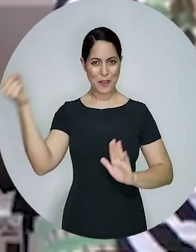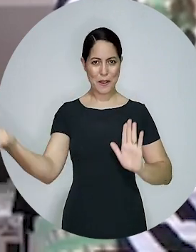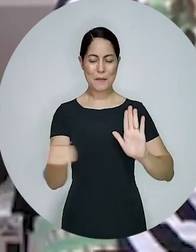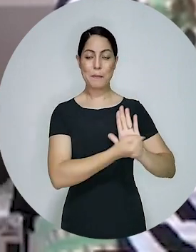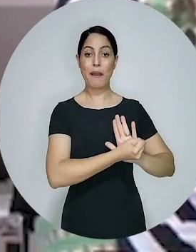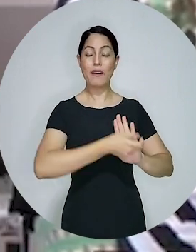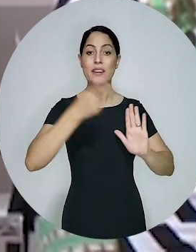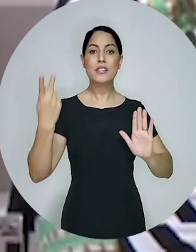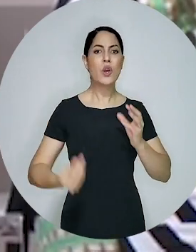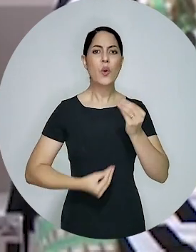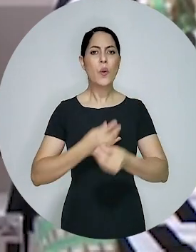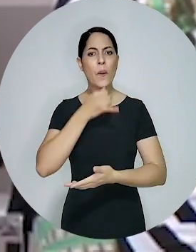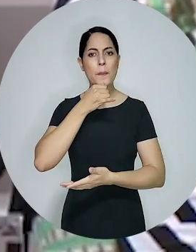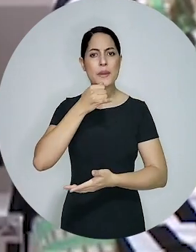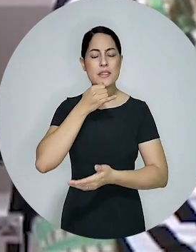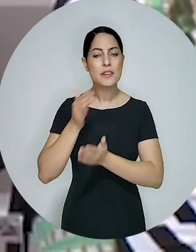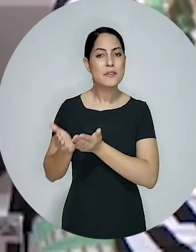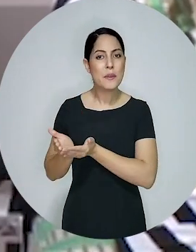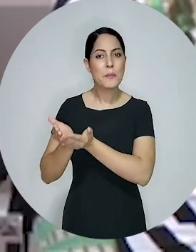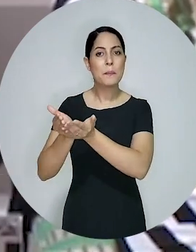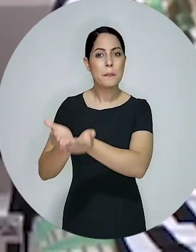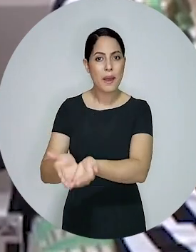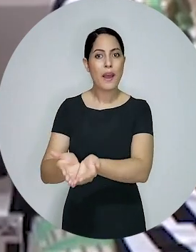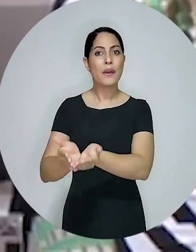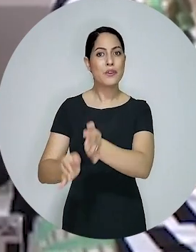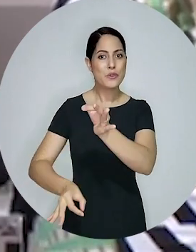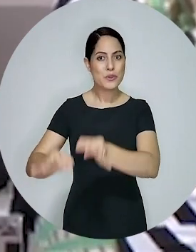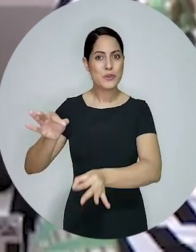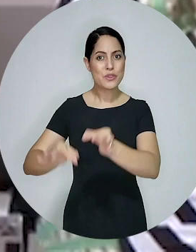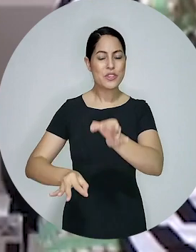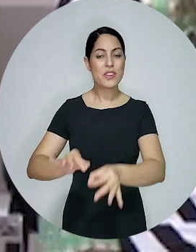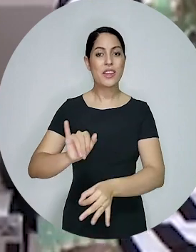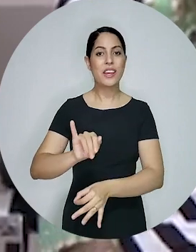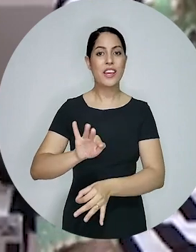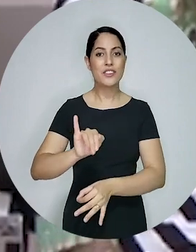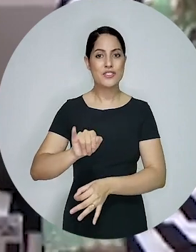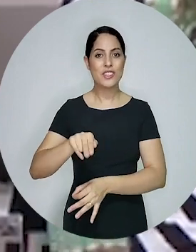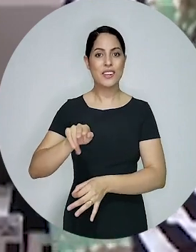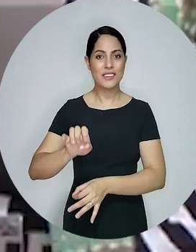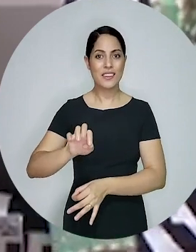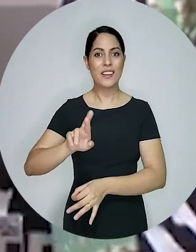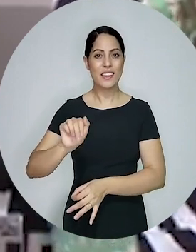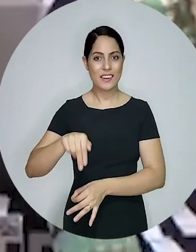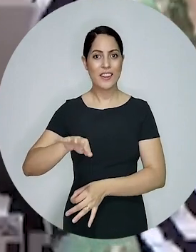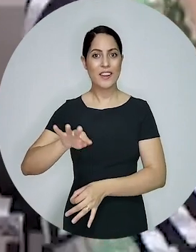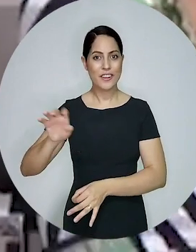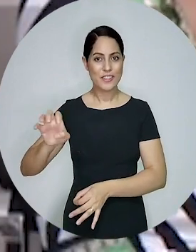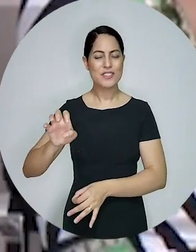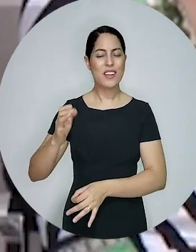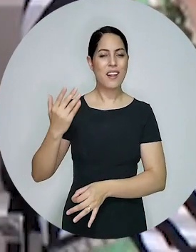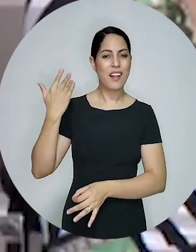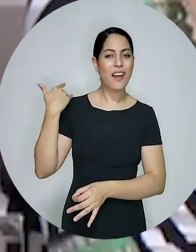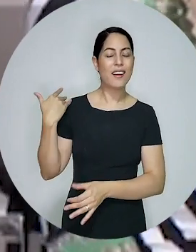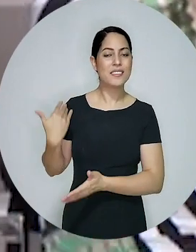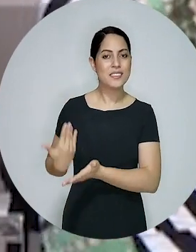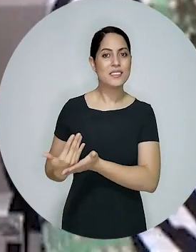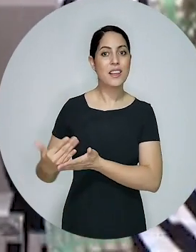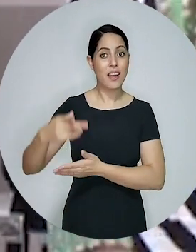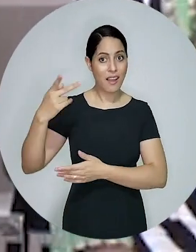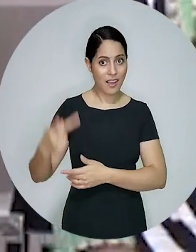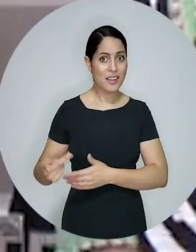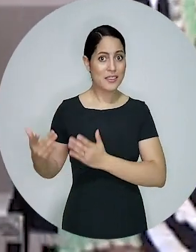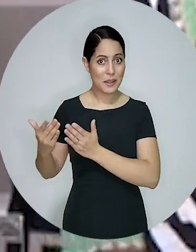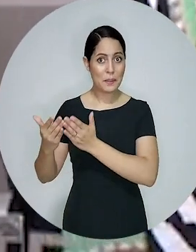história. A gente tem aqui objetos, por exemplo, como o Barco da Justiça itinerante, o barco que começou a justiça